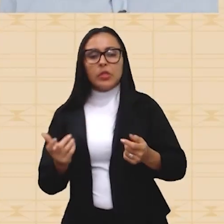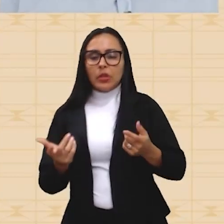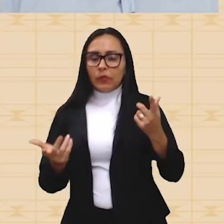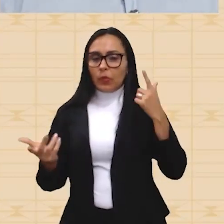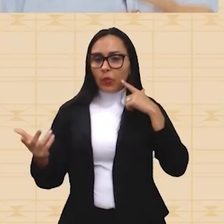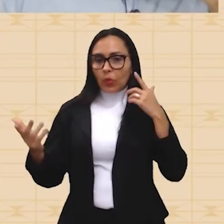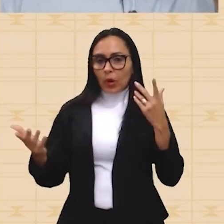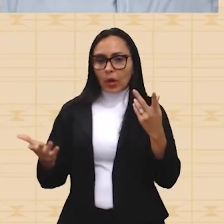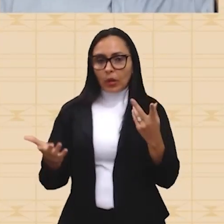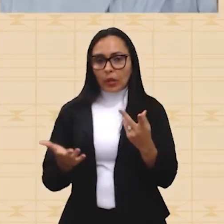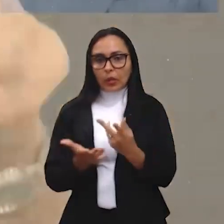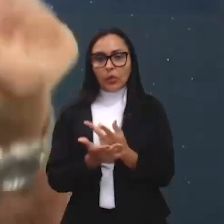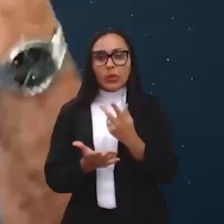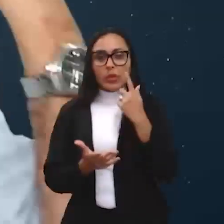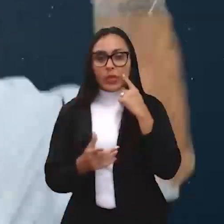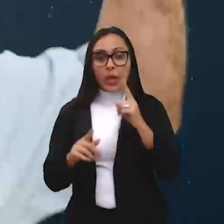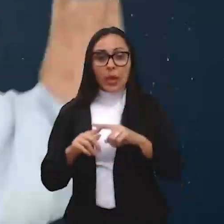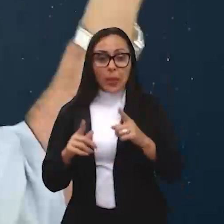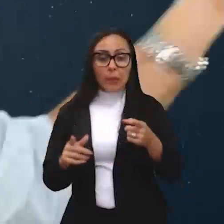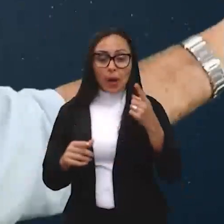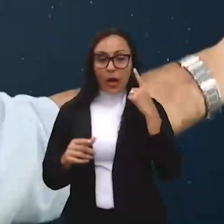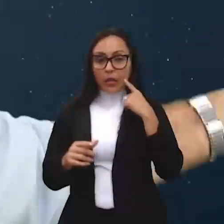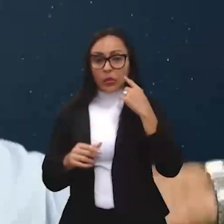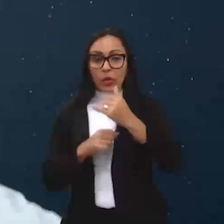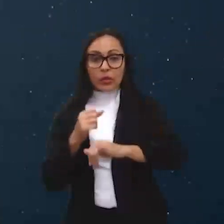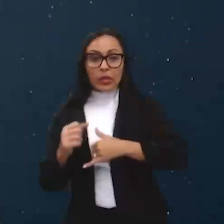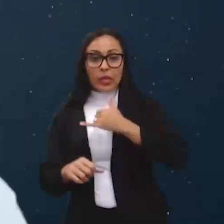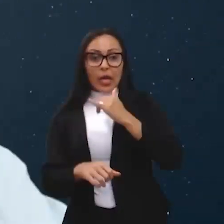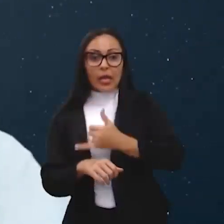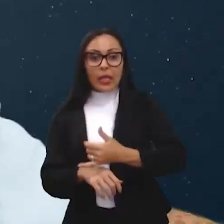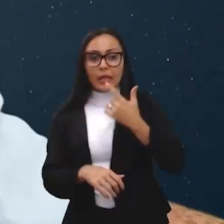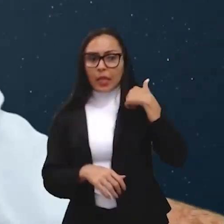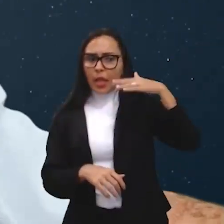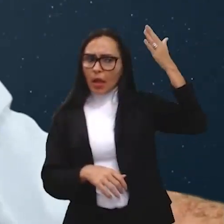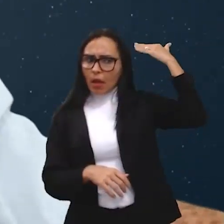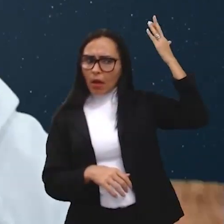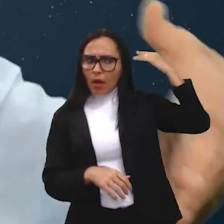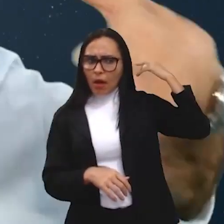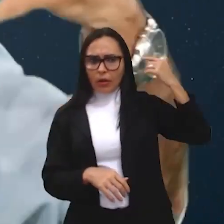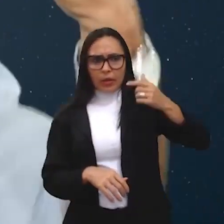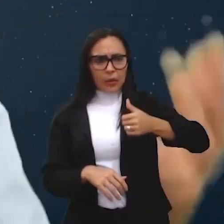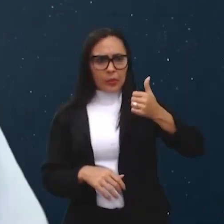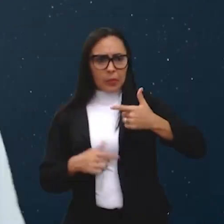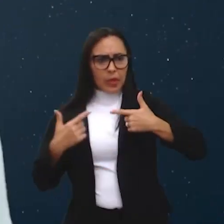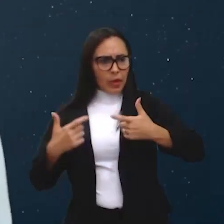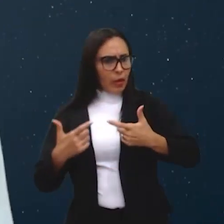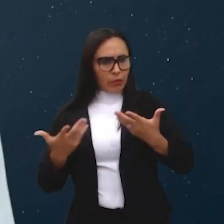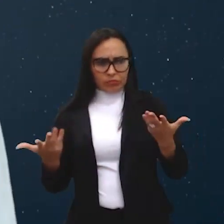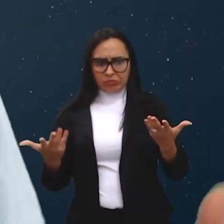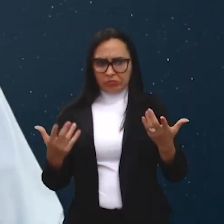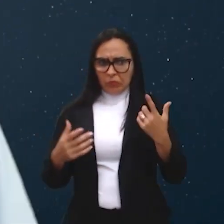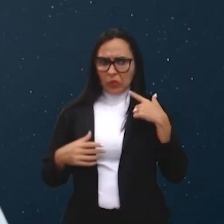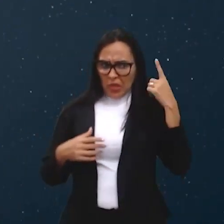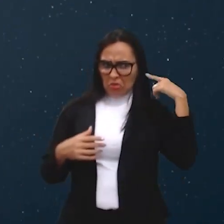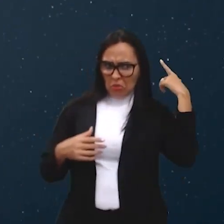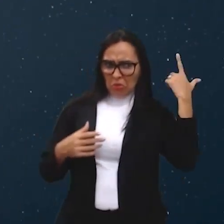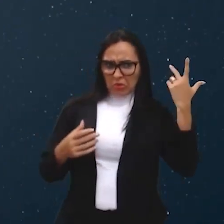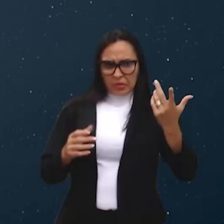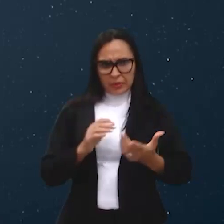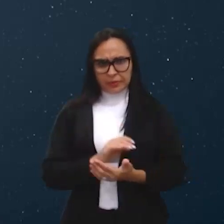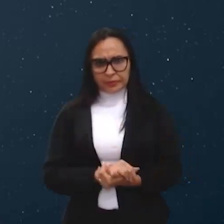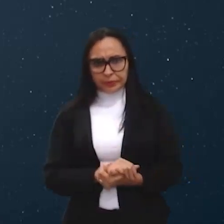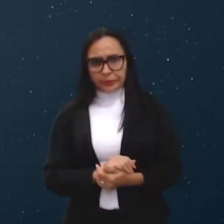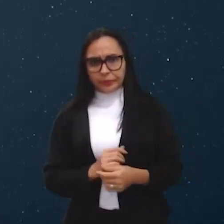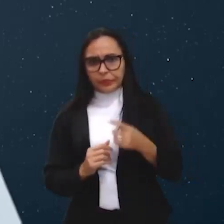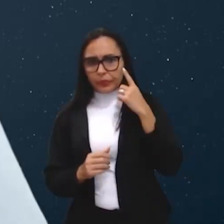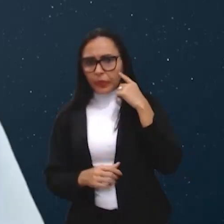agora. Imagine se você falasse de internet lá na Primeira Guerra Mundial. Você se passar por louco. Você dizer que um automóvel ia